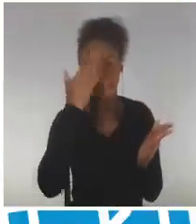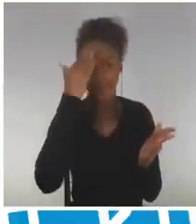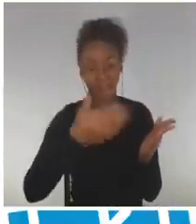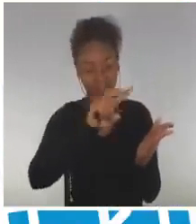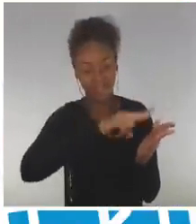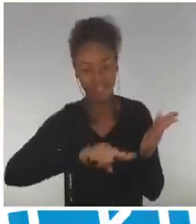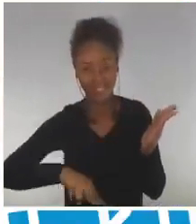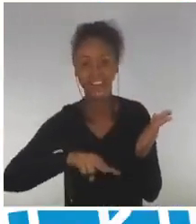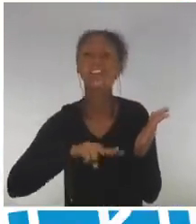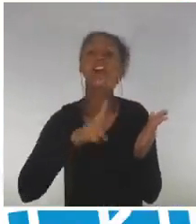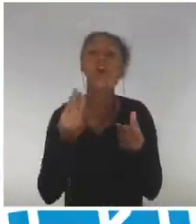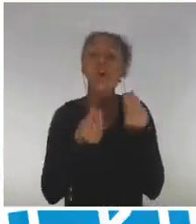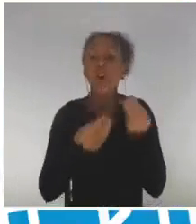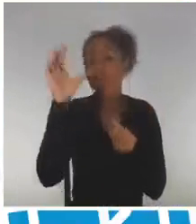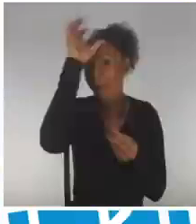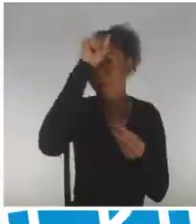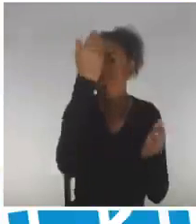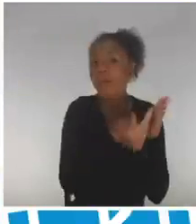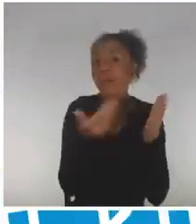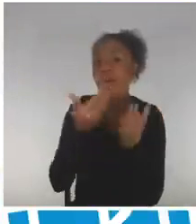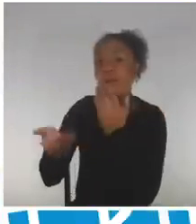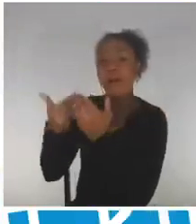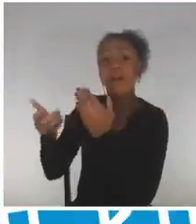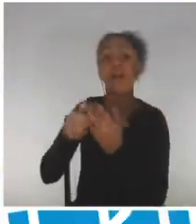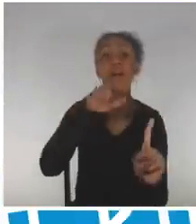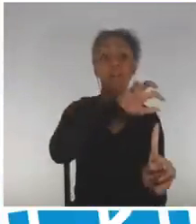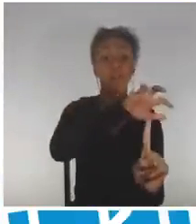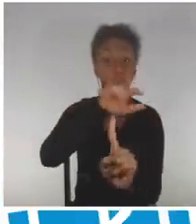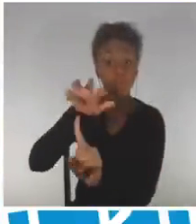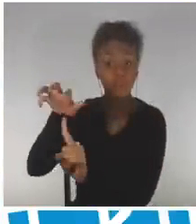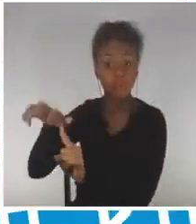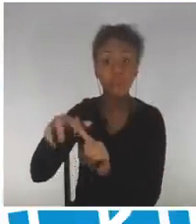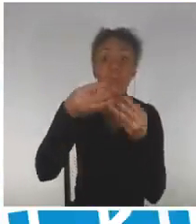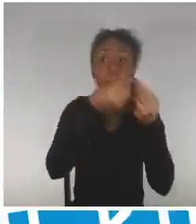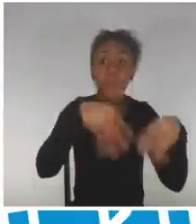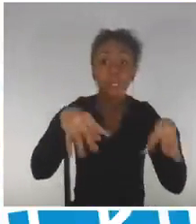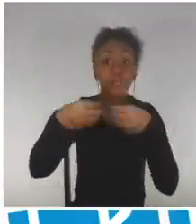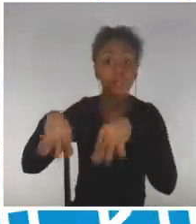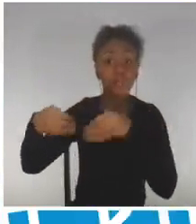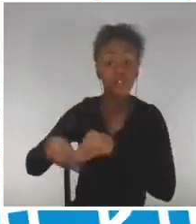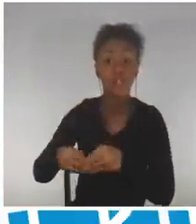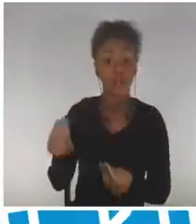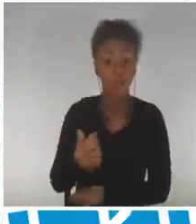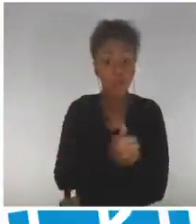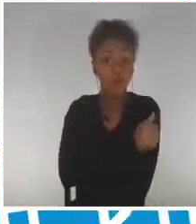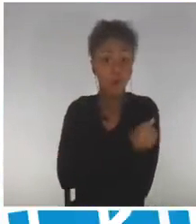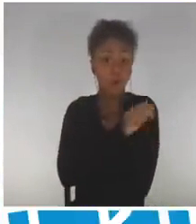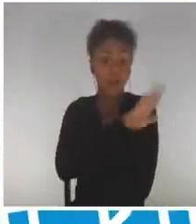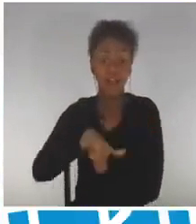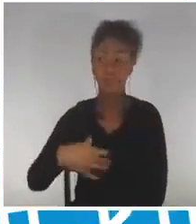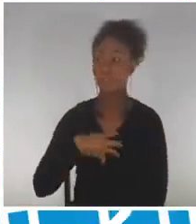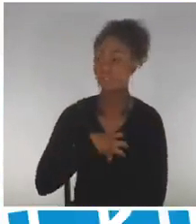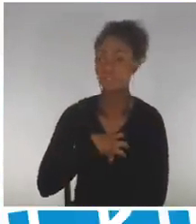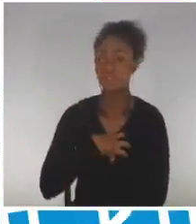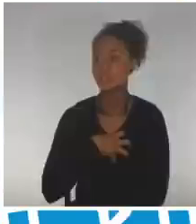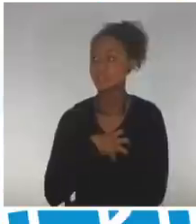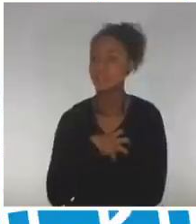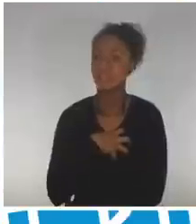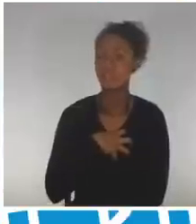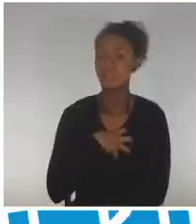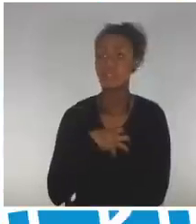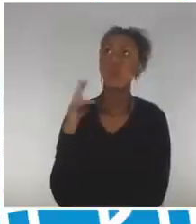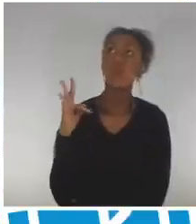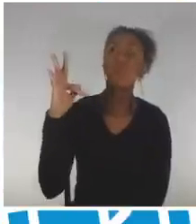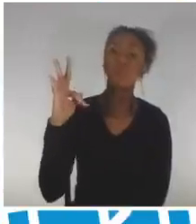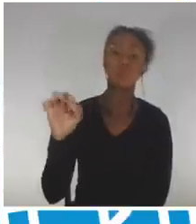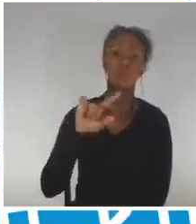de aprendizagem está impactando a autoestima do estudante, que está com insegurança quanto ao seu próprio futuro. Então,